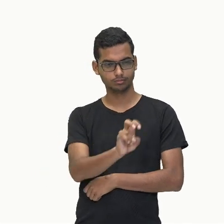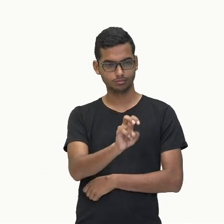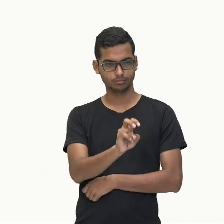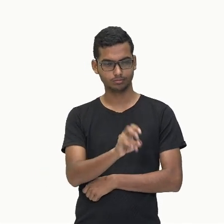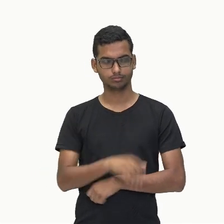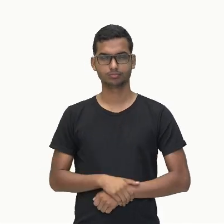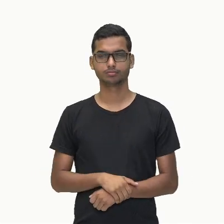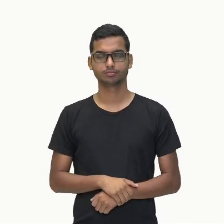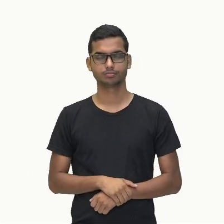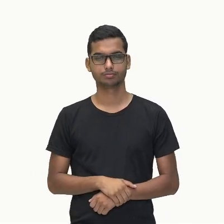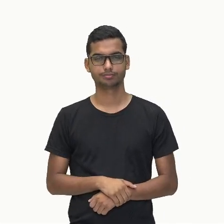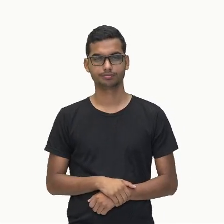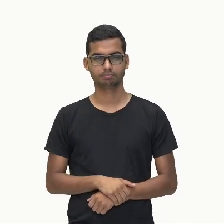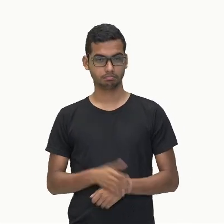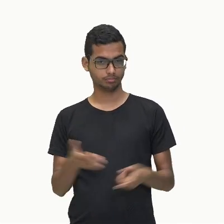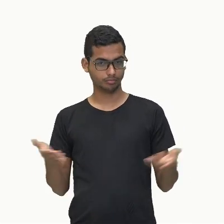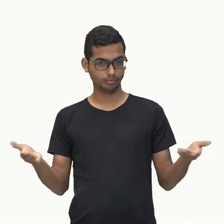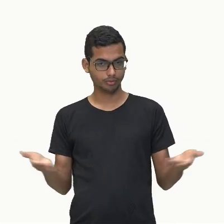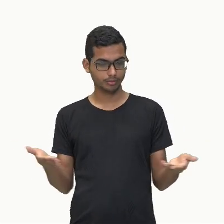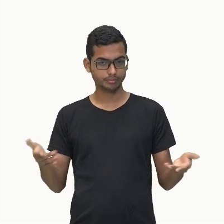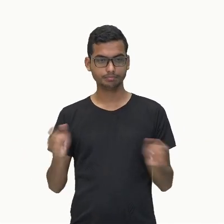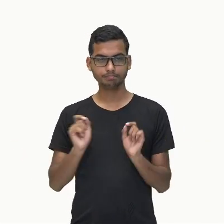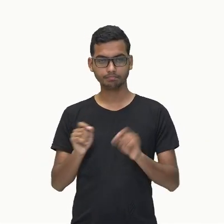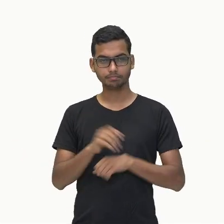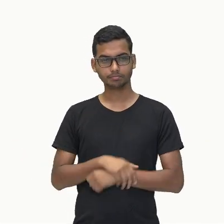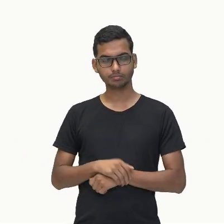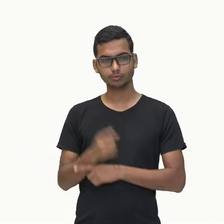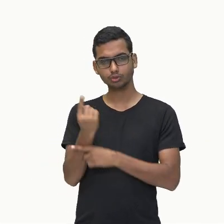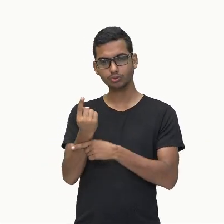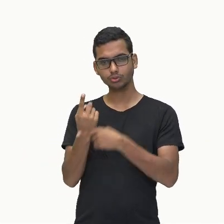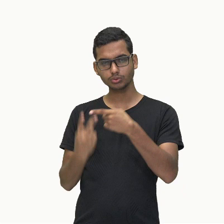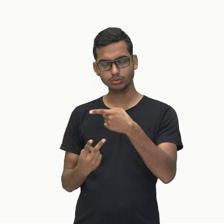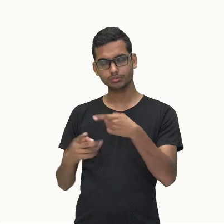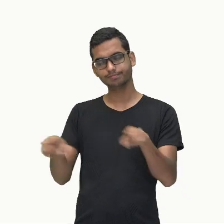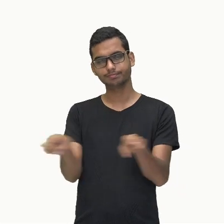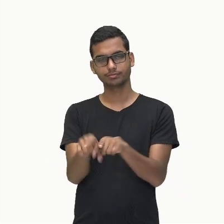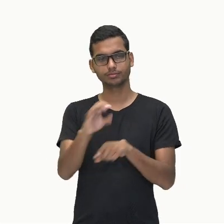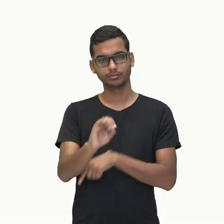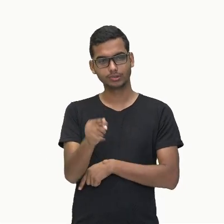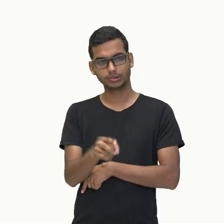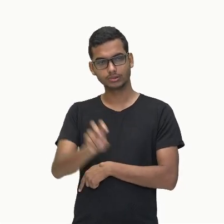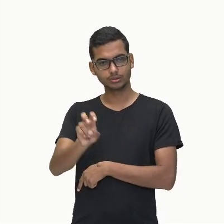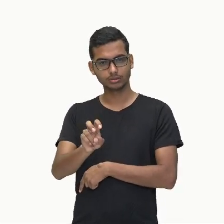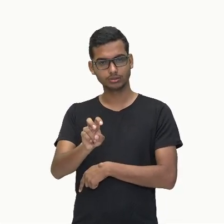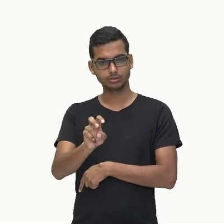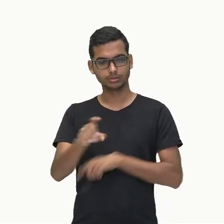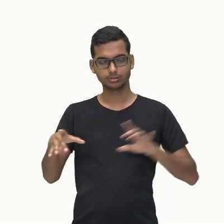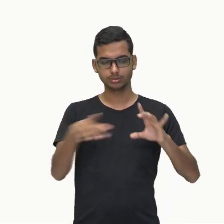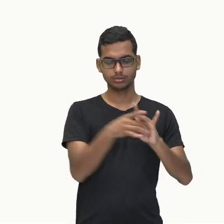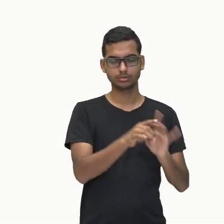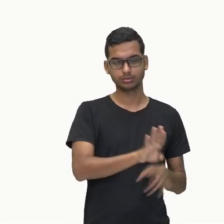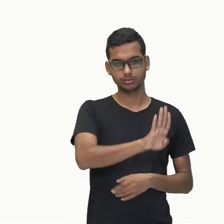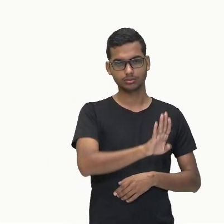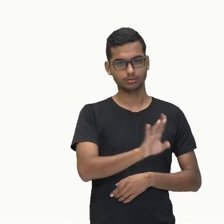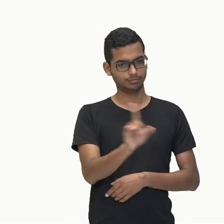1 sobre 2 e nem 0,5 faz parte do conjunto B. Então,